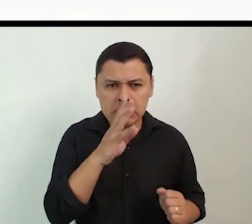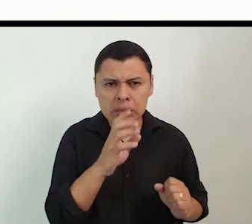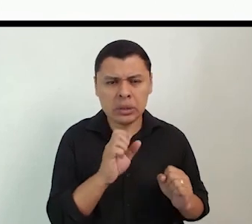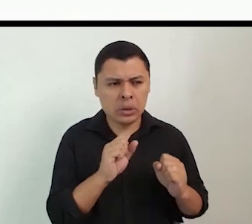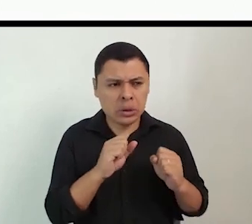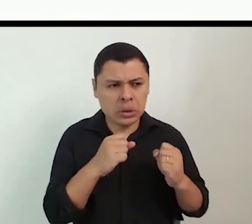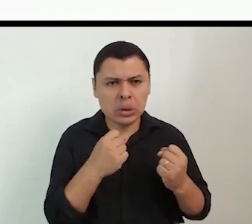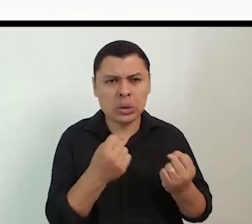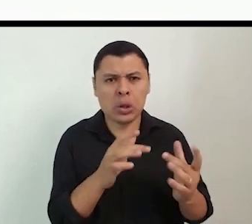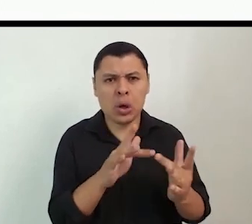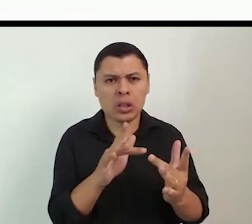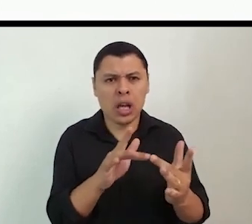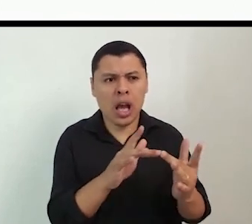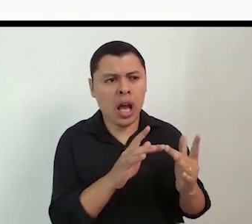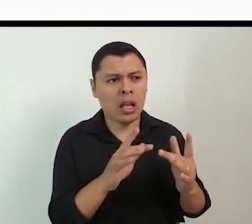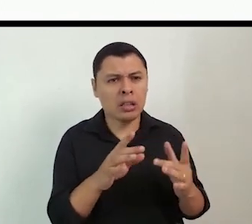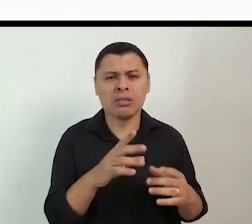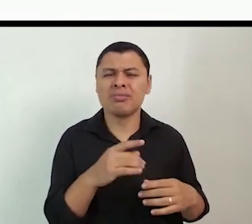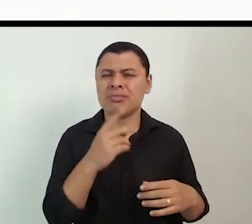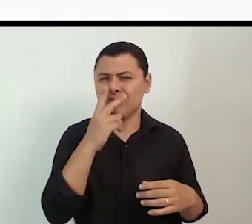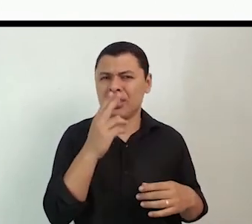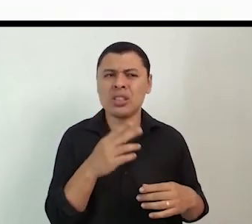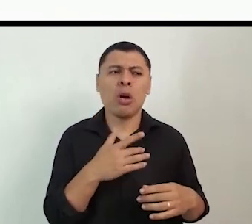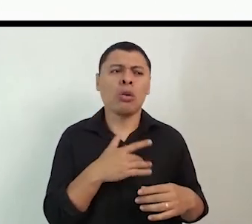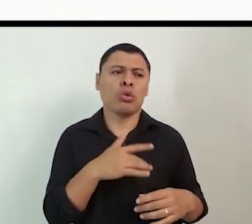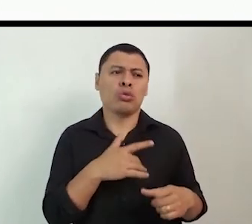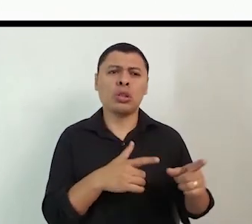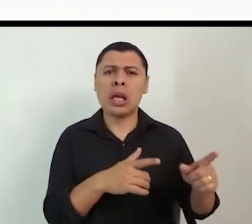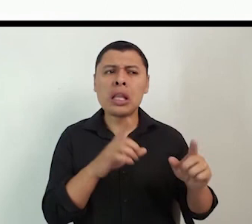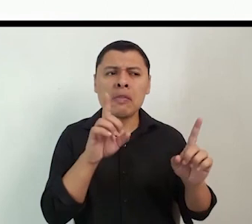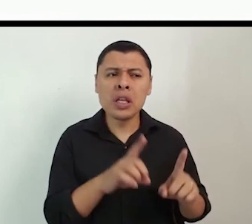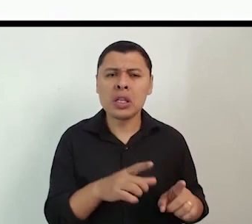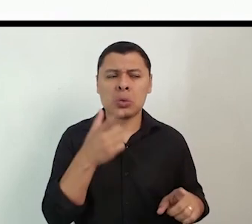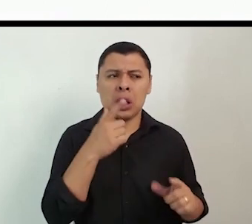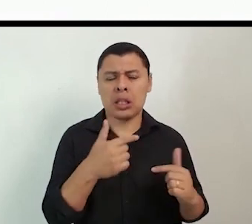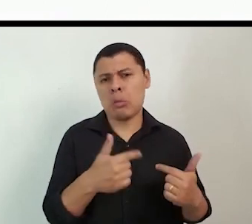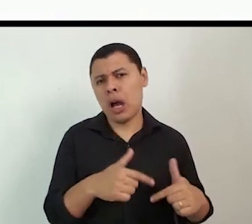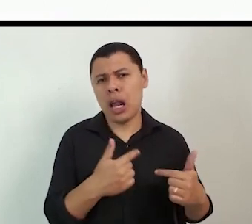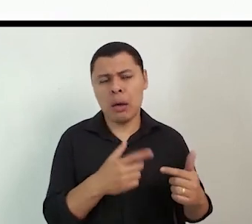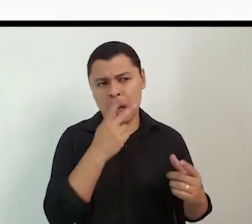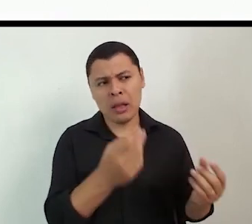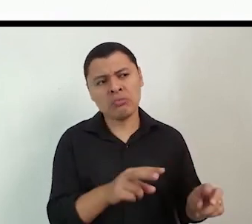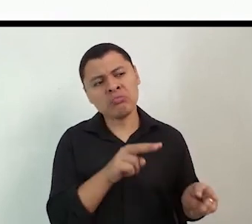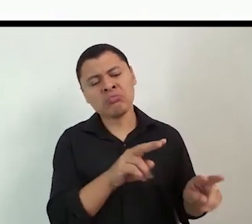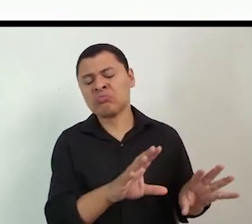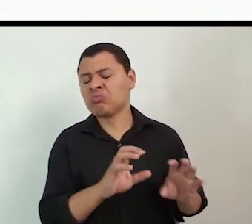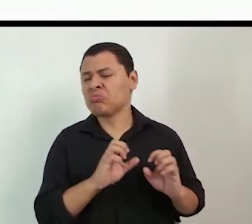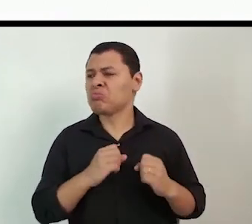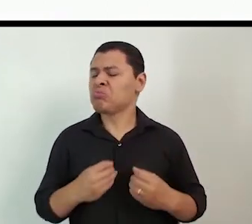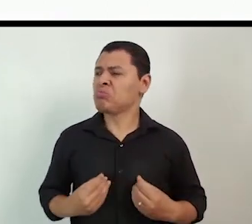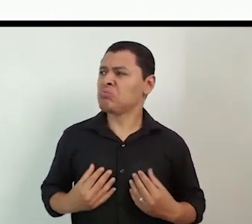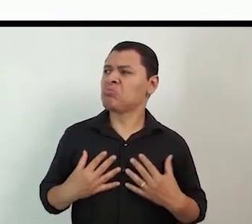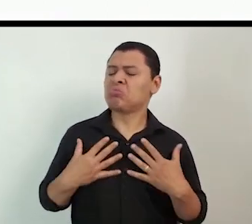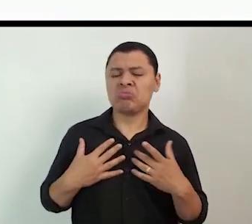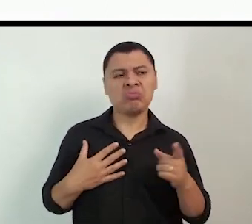constante acaba sendo uma romantização de pessoas com deficiência e um certo capacitismo, né? Falar que você